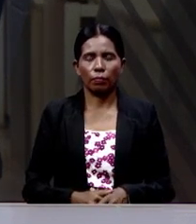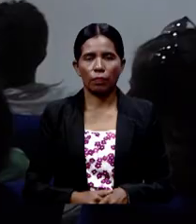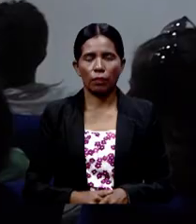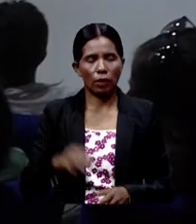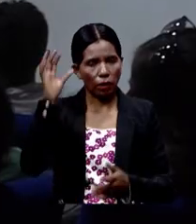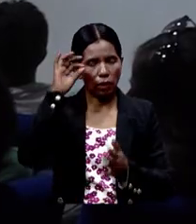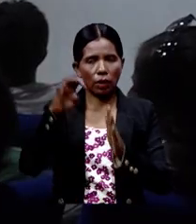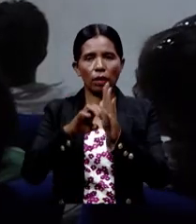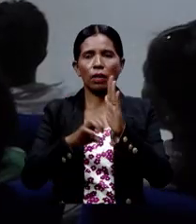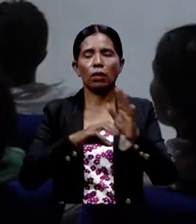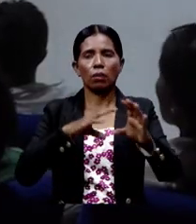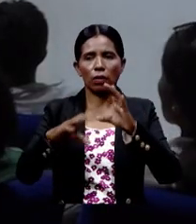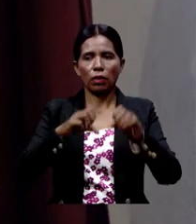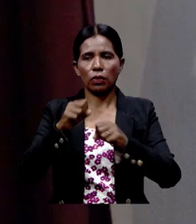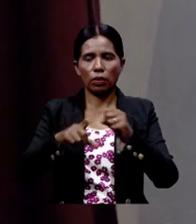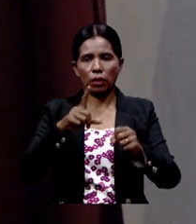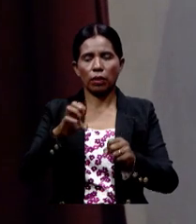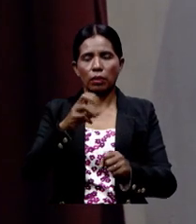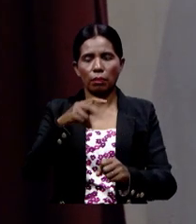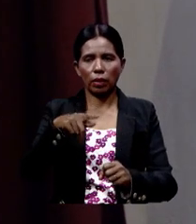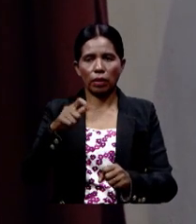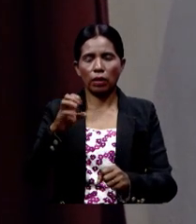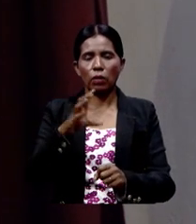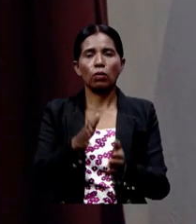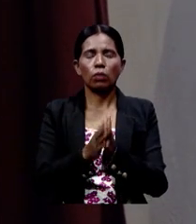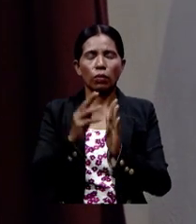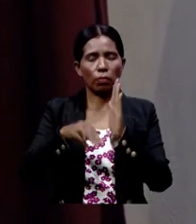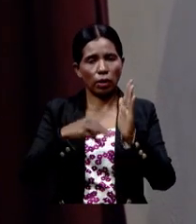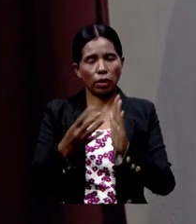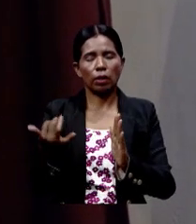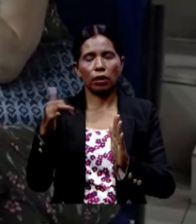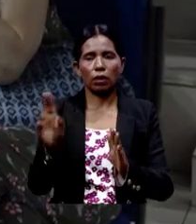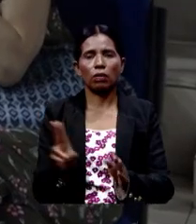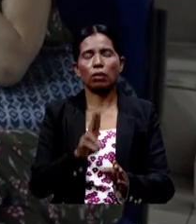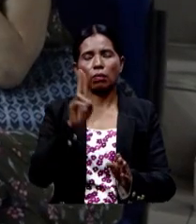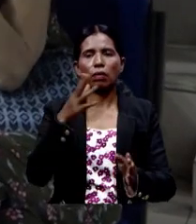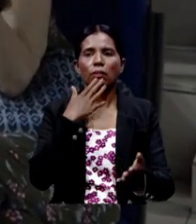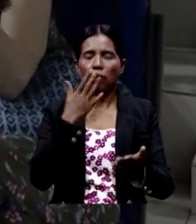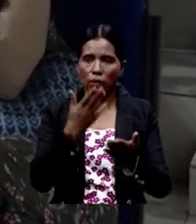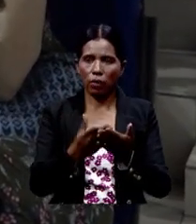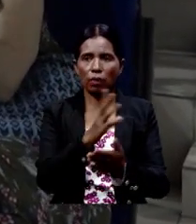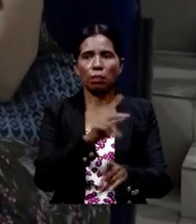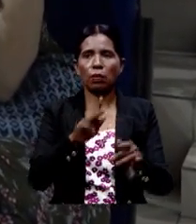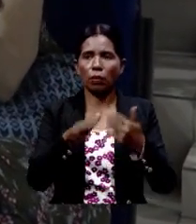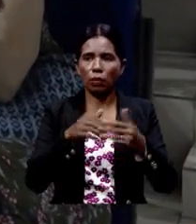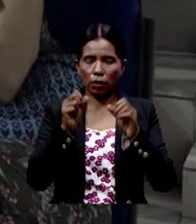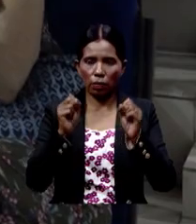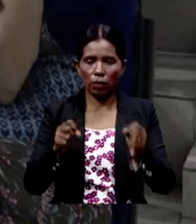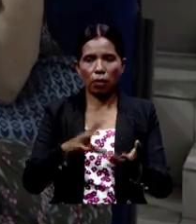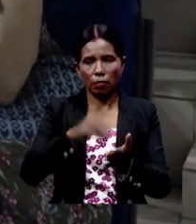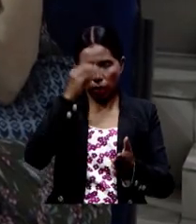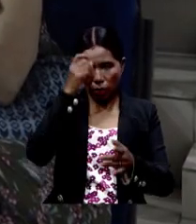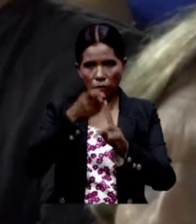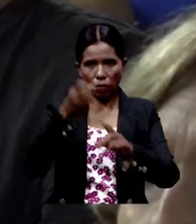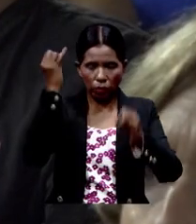Secretário de Estado de Comunicação Social, Espírito de Semenes, Susu Medicir, a Tussai Universidade Aberta, a Tuema Rotubele apreende, Rússia